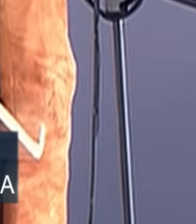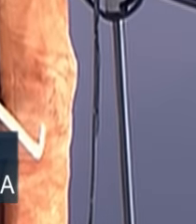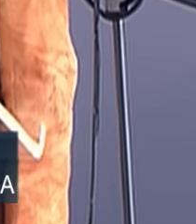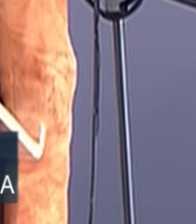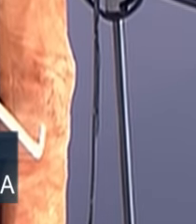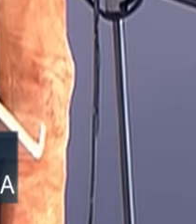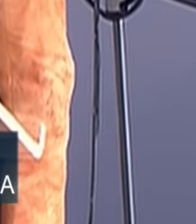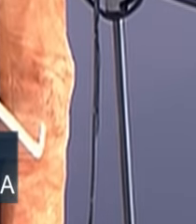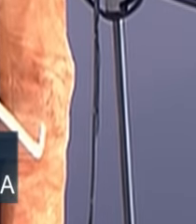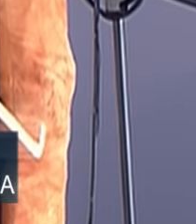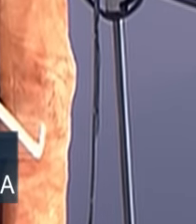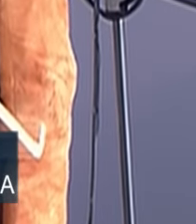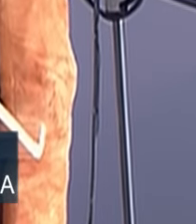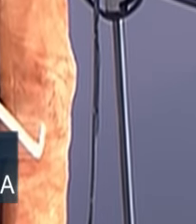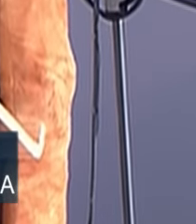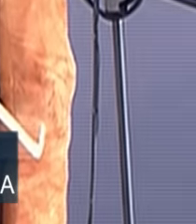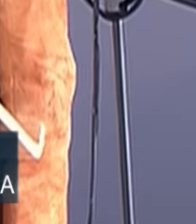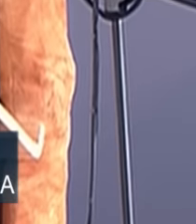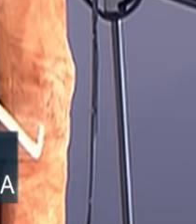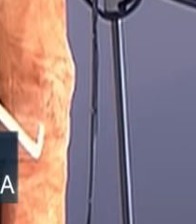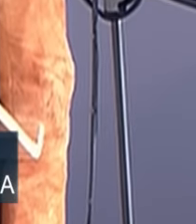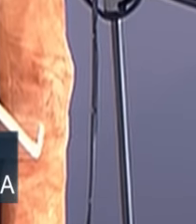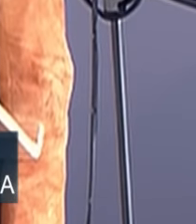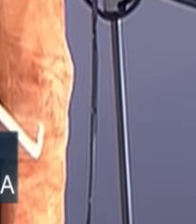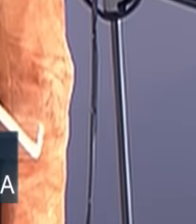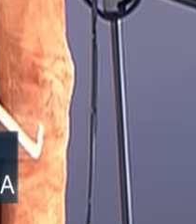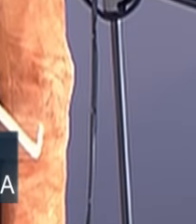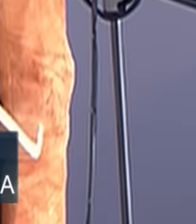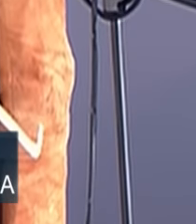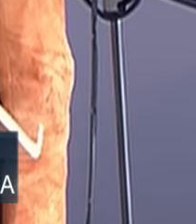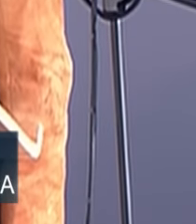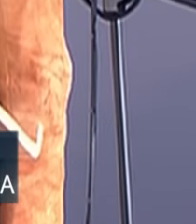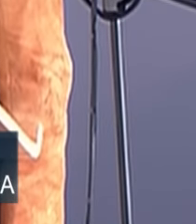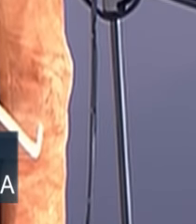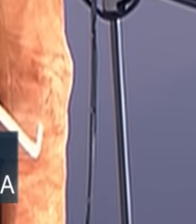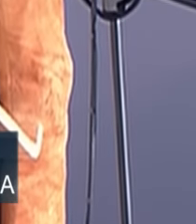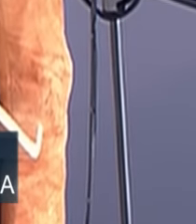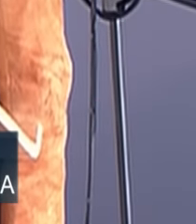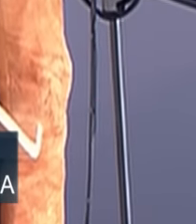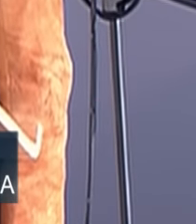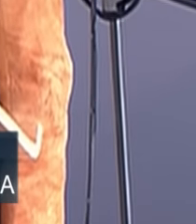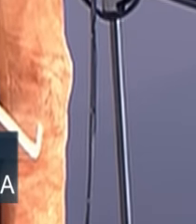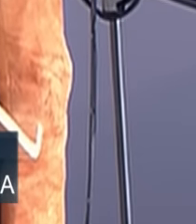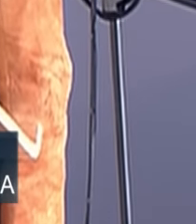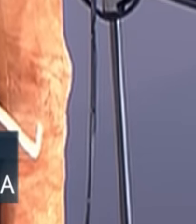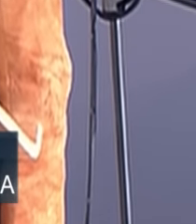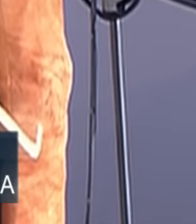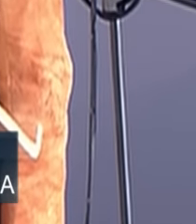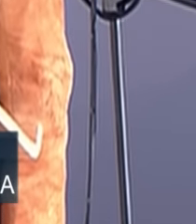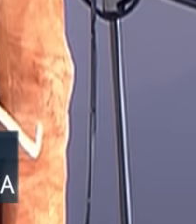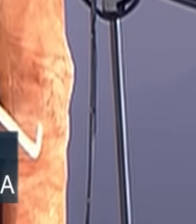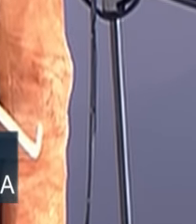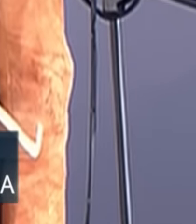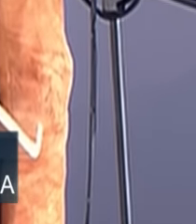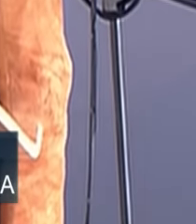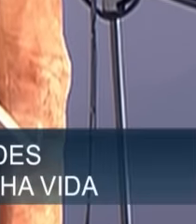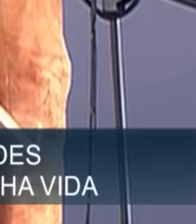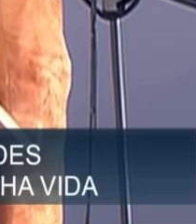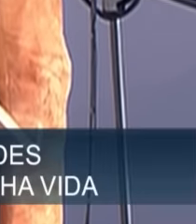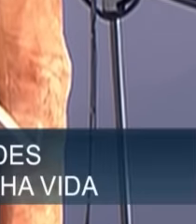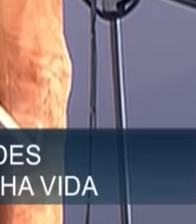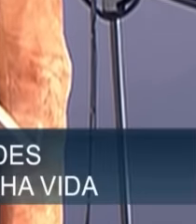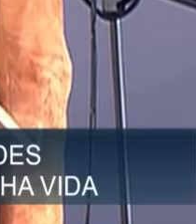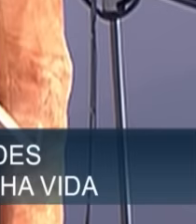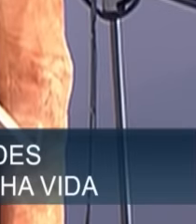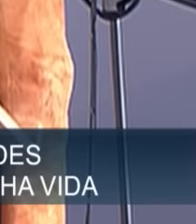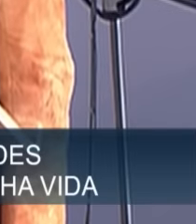Juazeiro, ela foi encontrada pelo índio vaqueiro